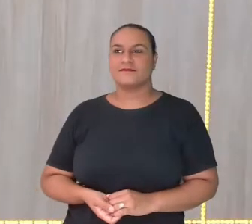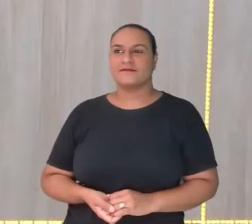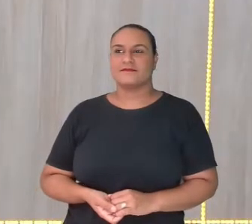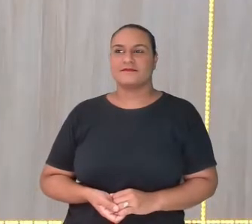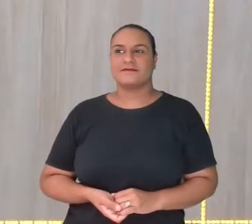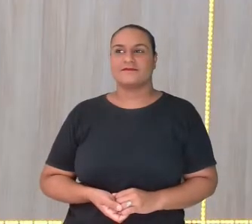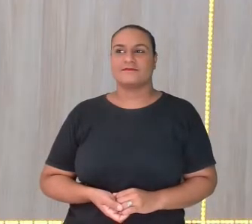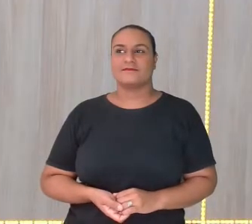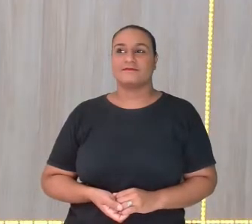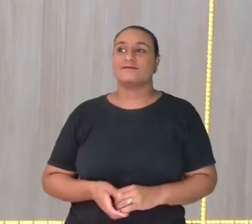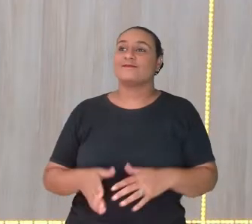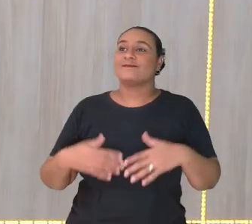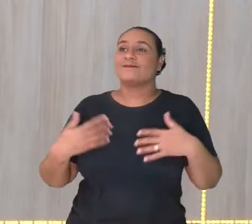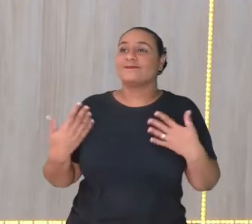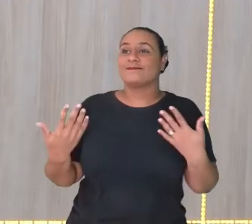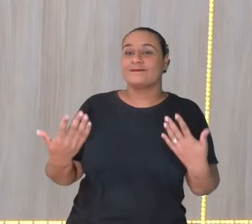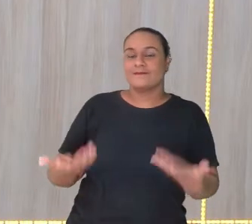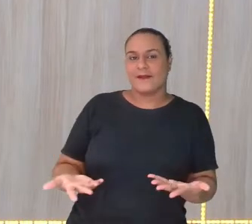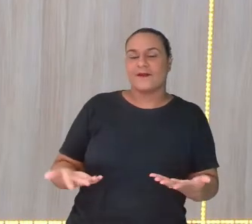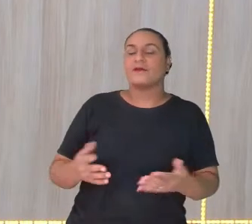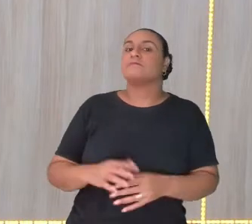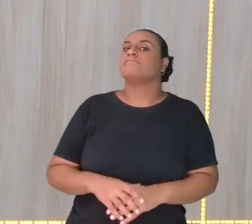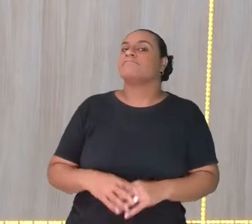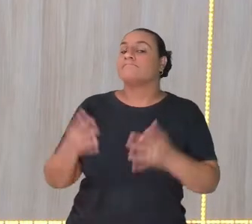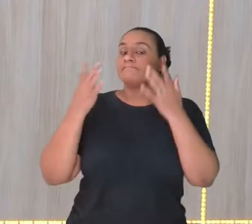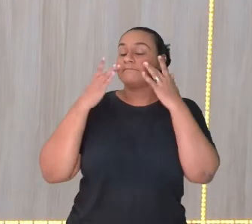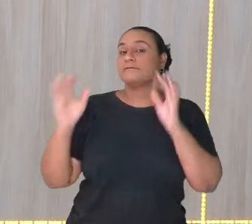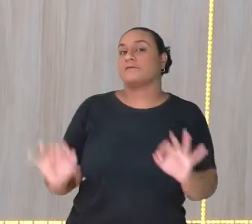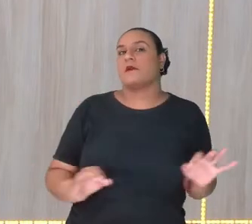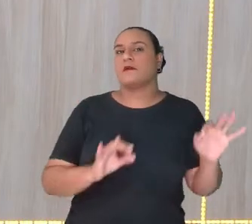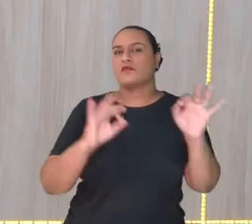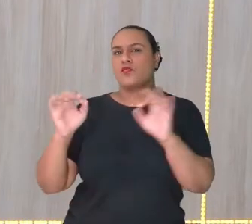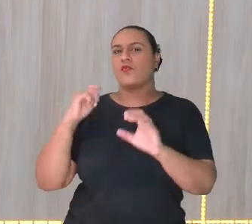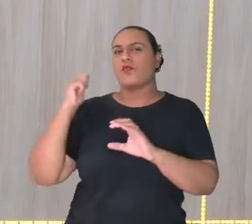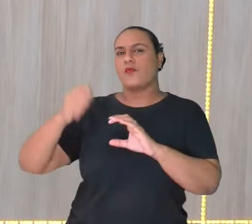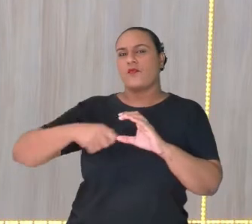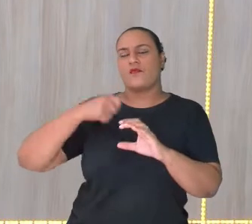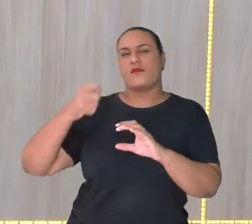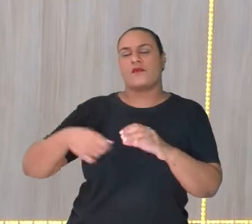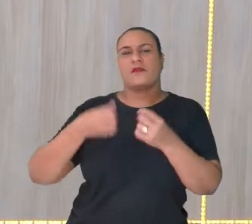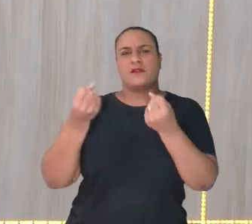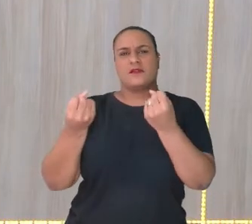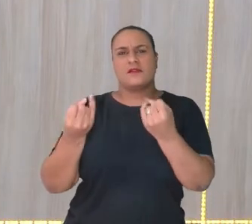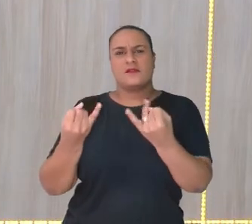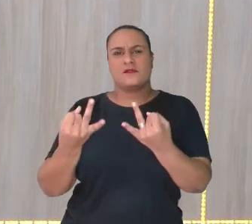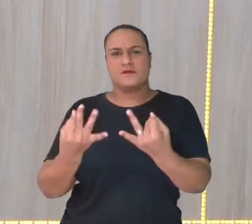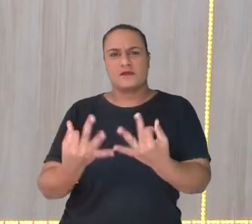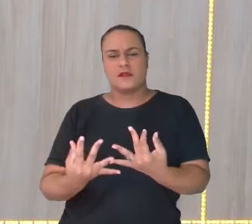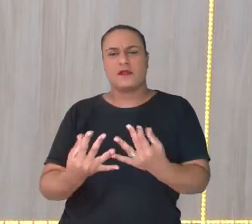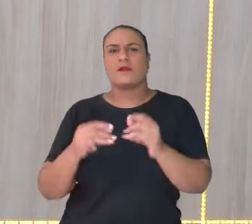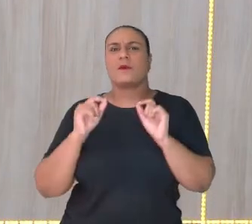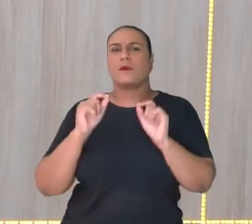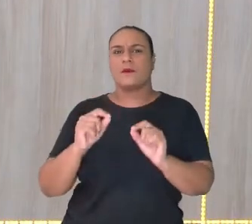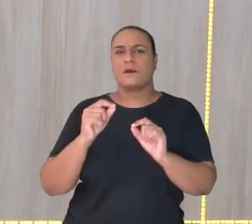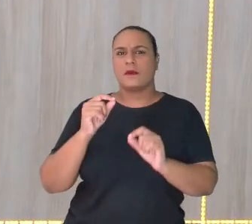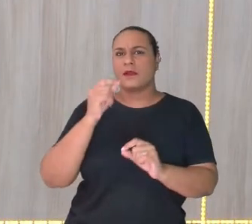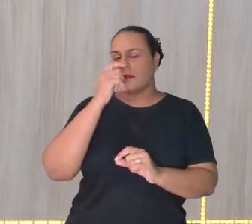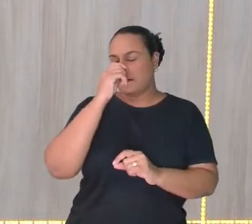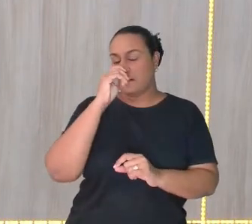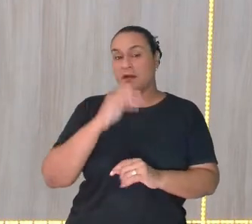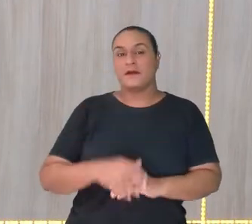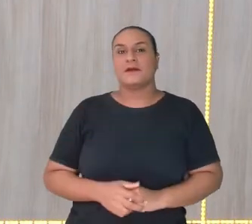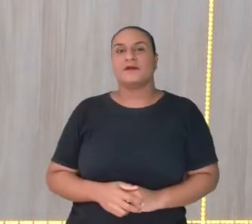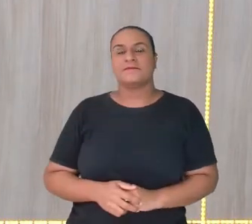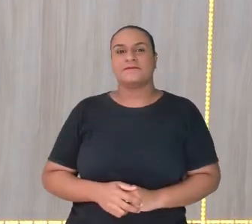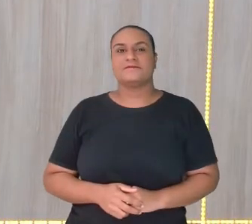Pois bem, então a gente acabou de ver um vídeo, né, que ele fala um pouco, né, daquilo que seria o sistema